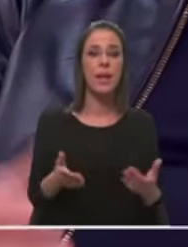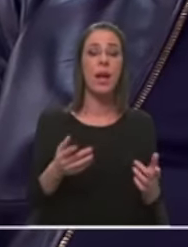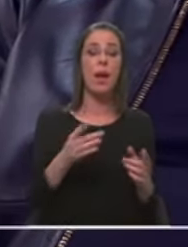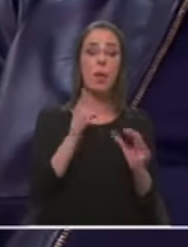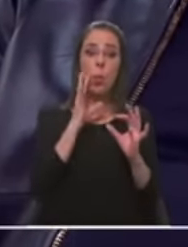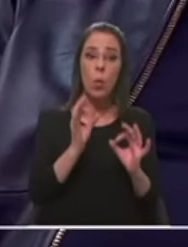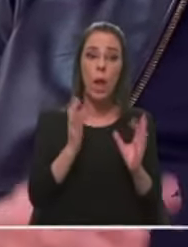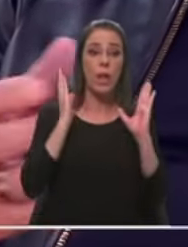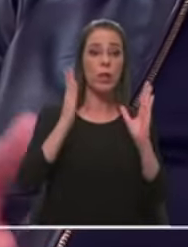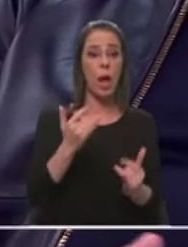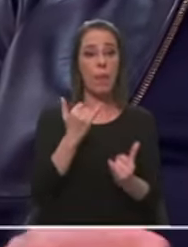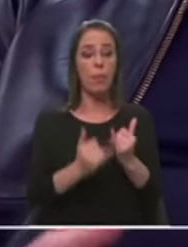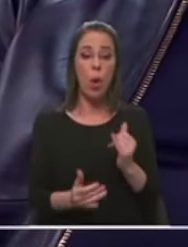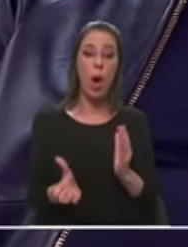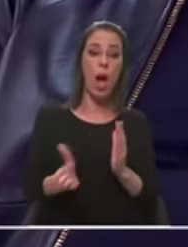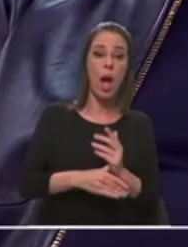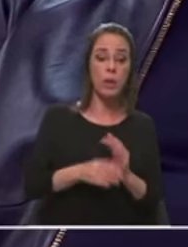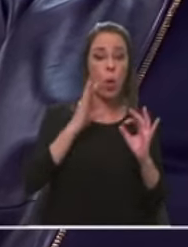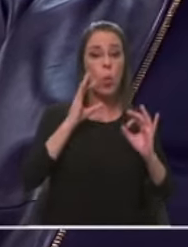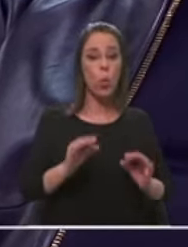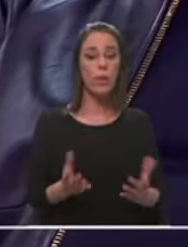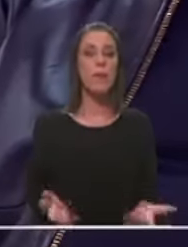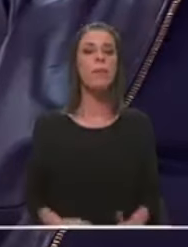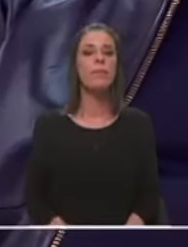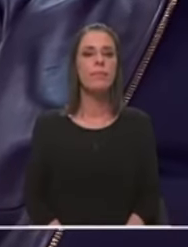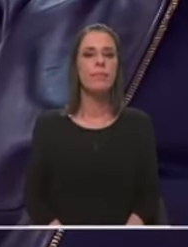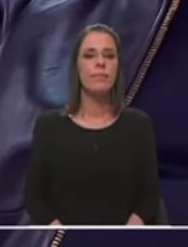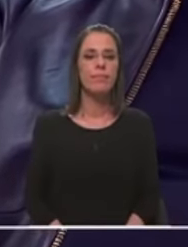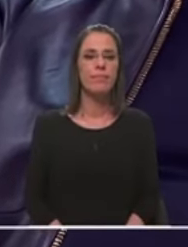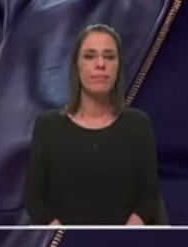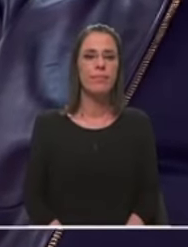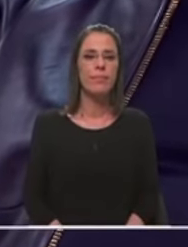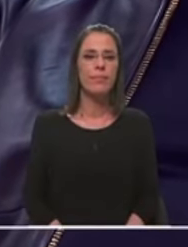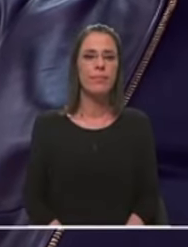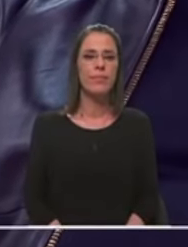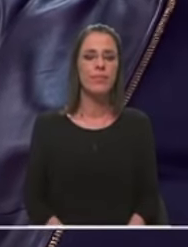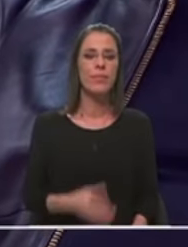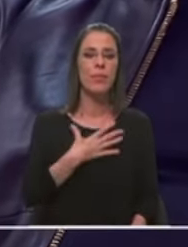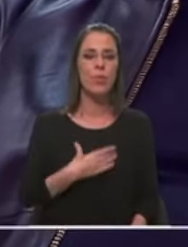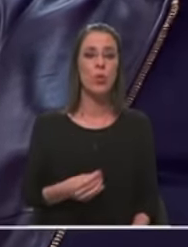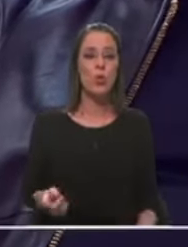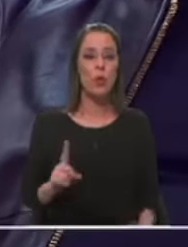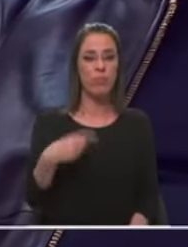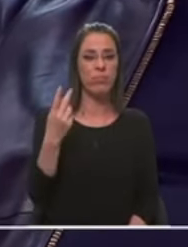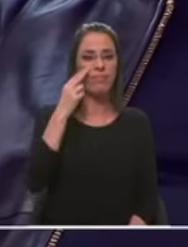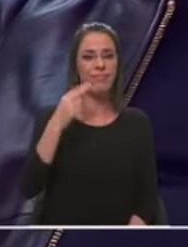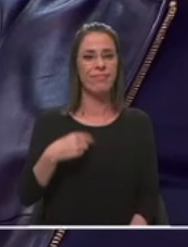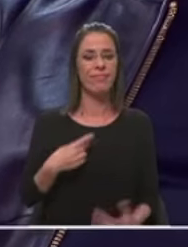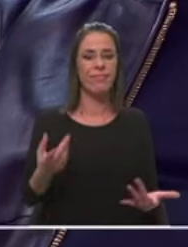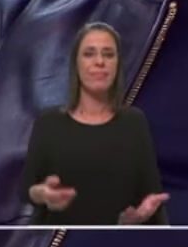muito má, os assaltos, não sei o quê, então, pronto, ela... Mas gostava que ela tivesse presente. Claro que